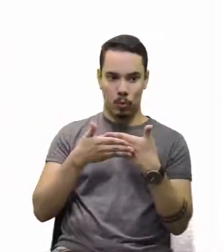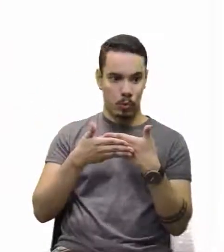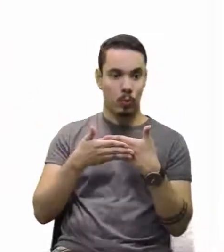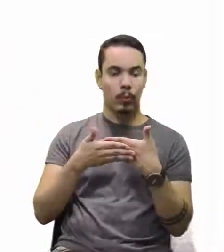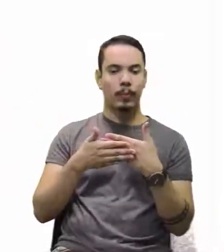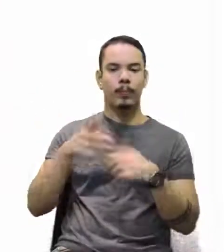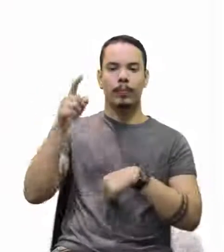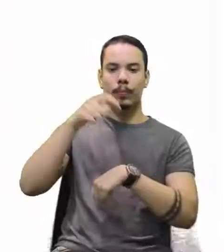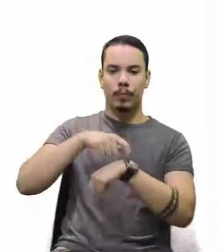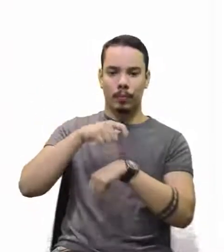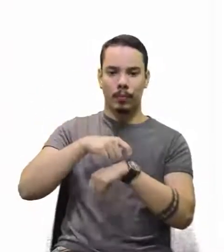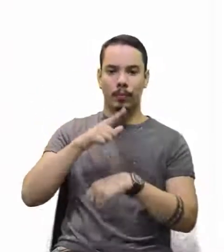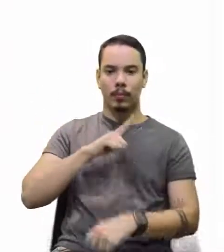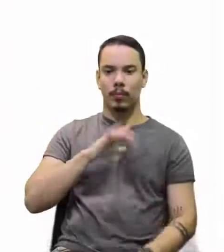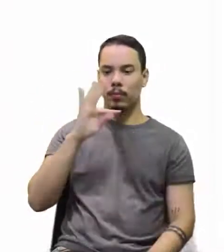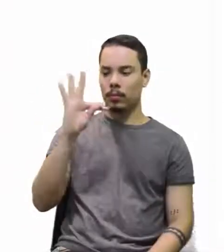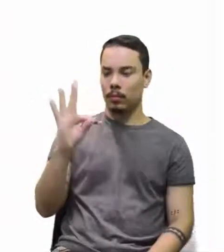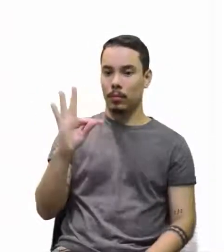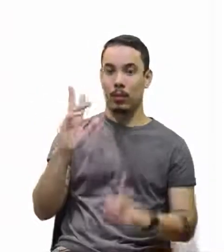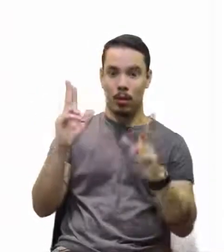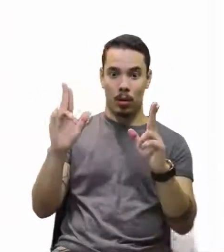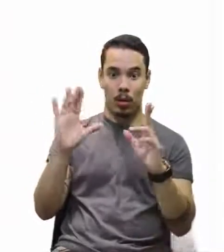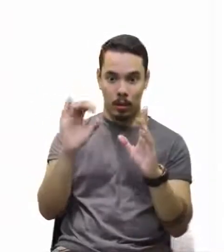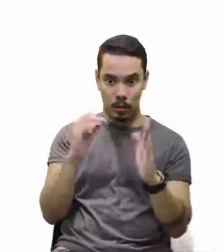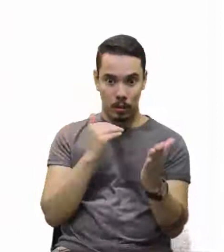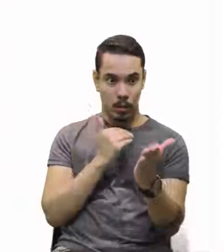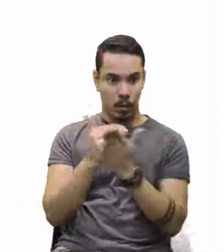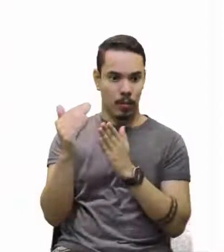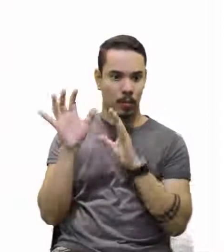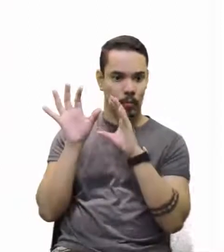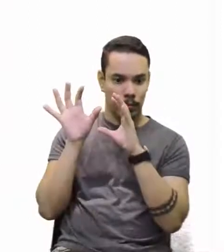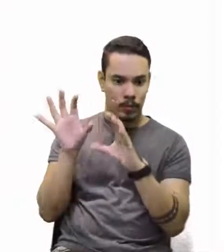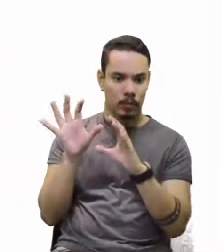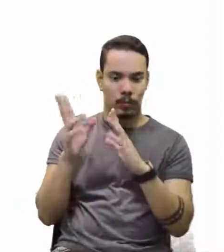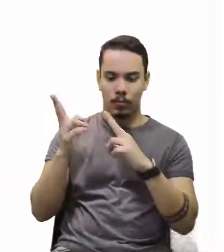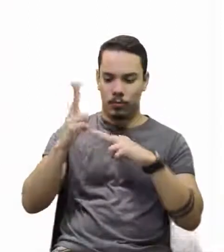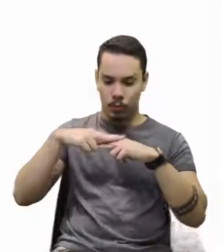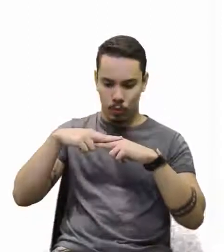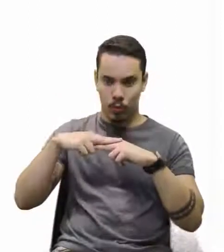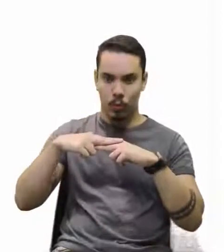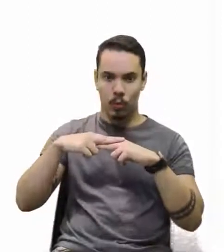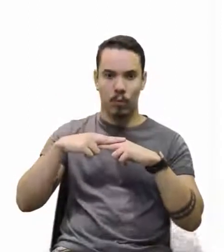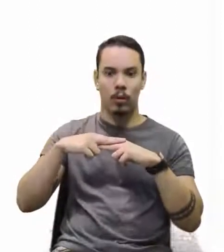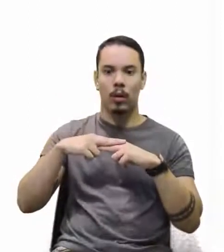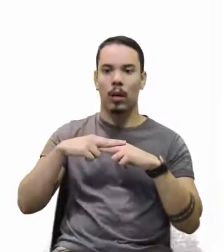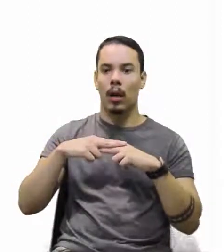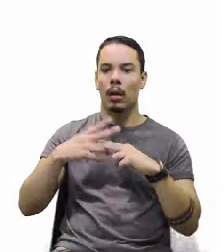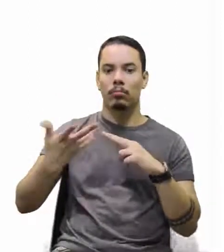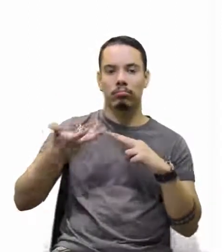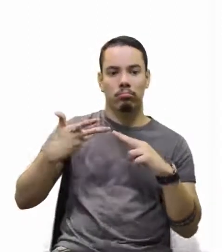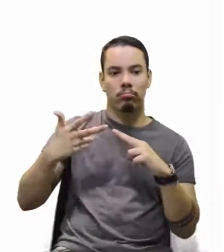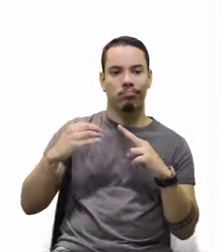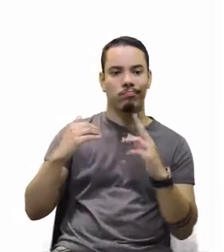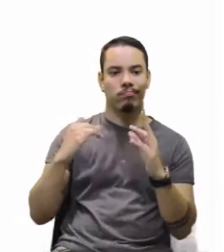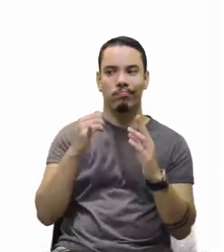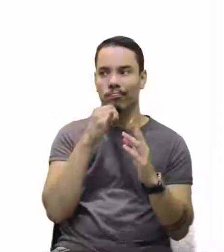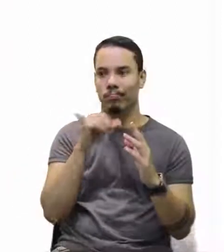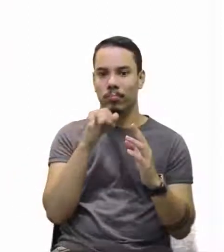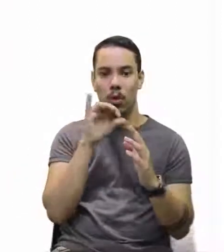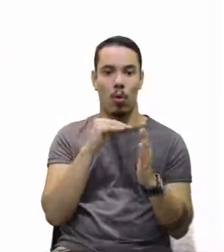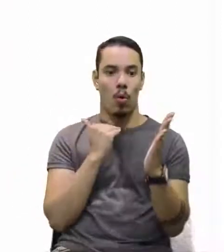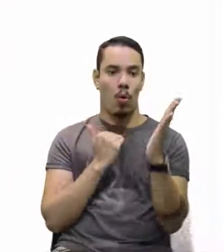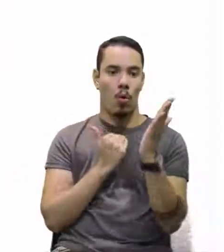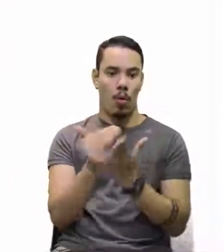instante T inicial igual a zero, começa a contar a partir desse instante que fechou, a intensidade da corrente elétrica começa a